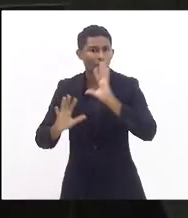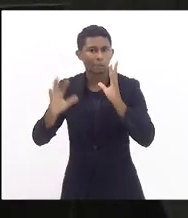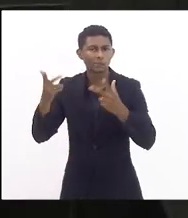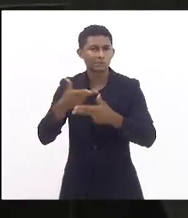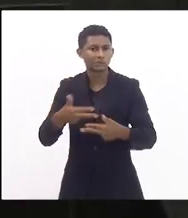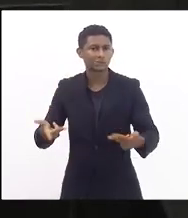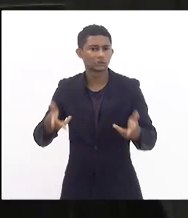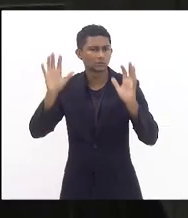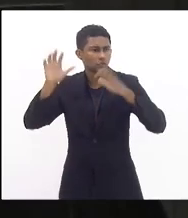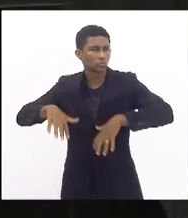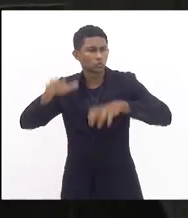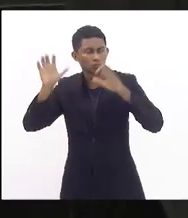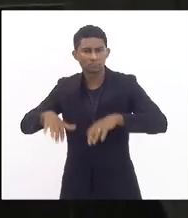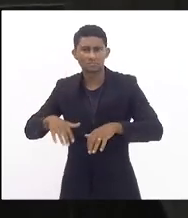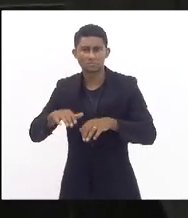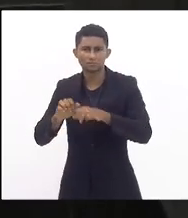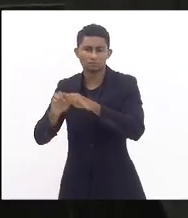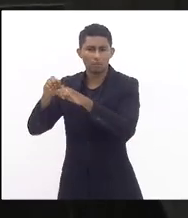calamidade pública.